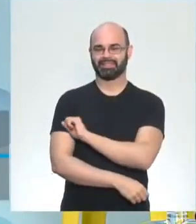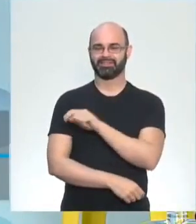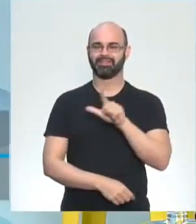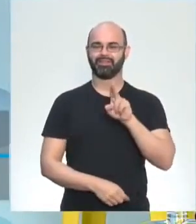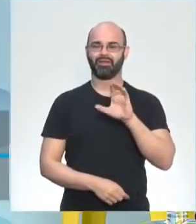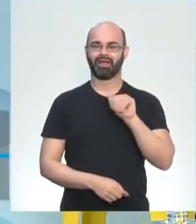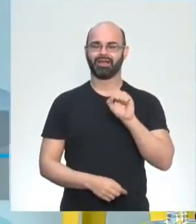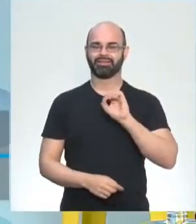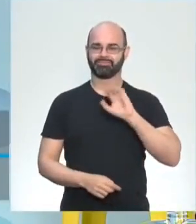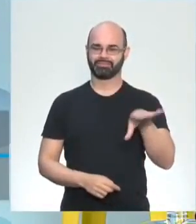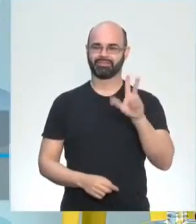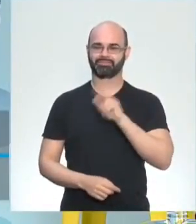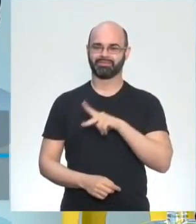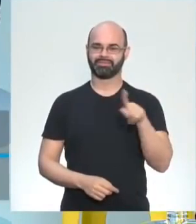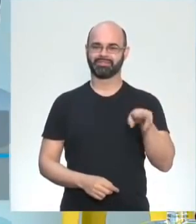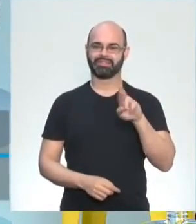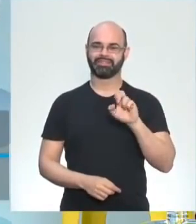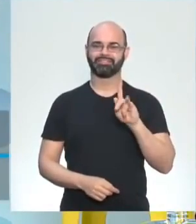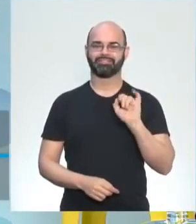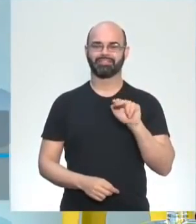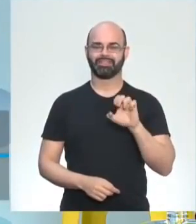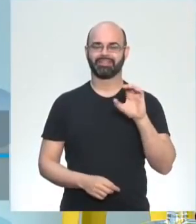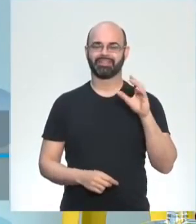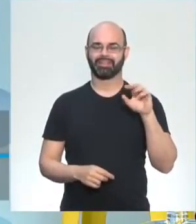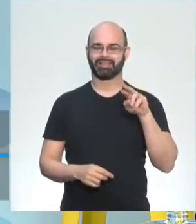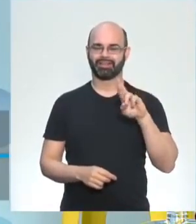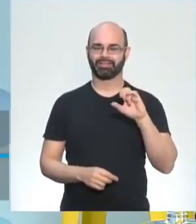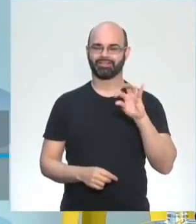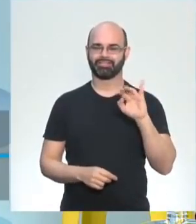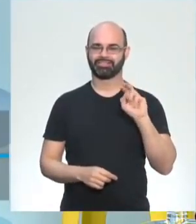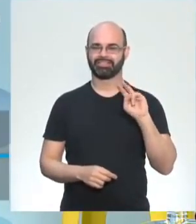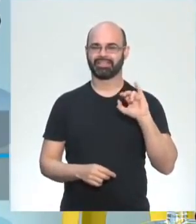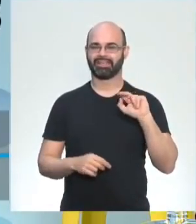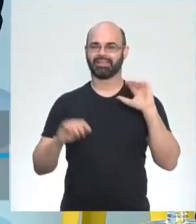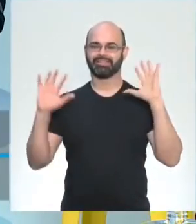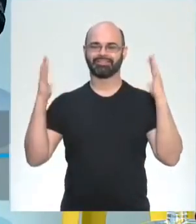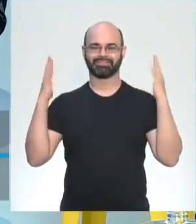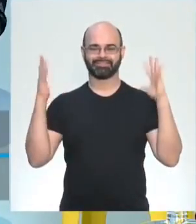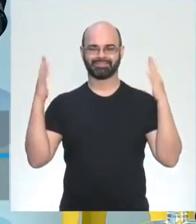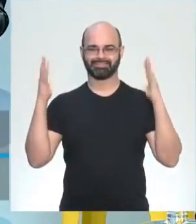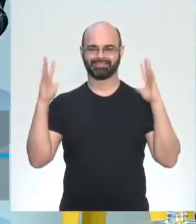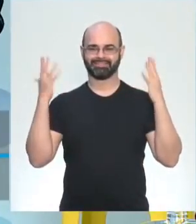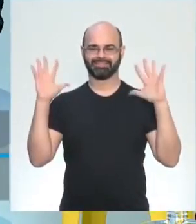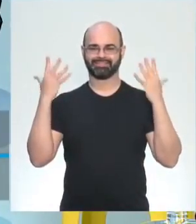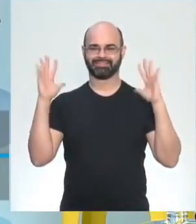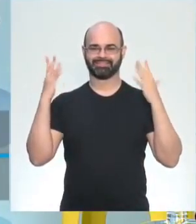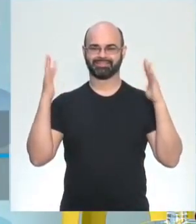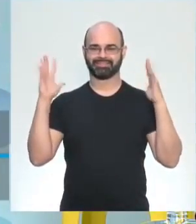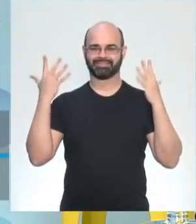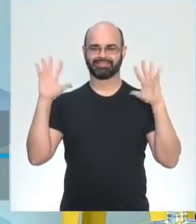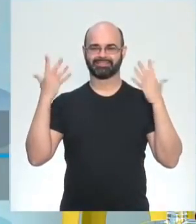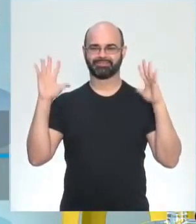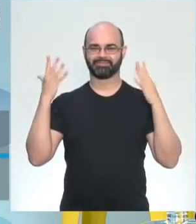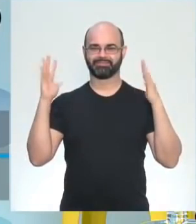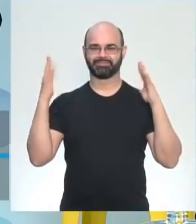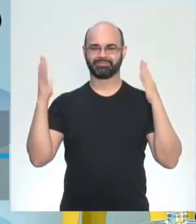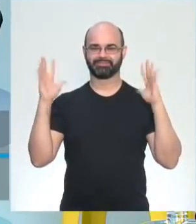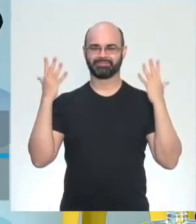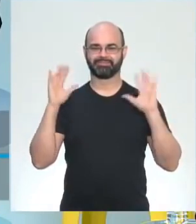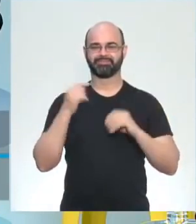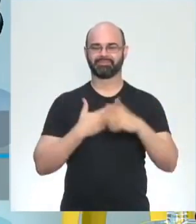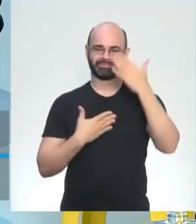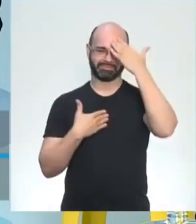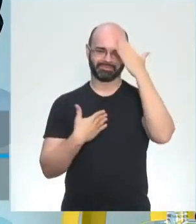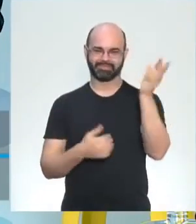Regiane Cristina, né? Como foi mencionado, da APEI Deputado Raul Pila. Então, muito obrigada, professora, professores que nos ajudam